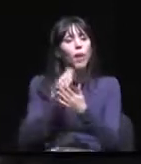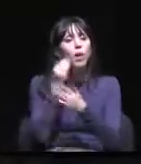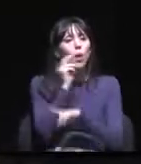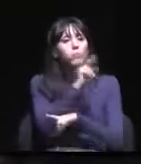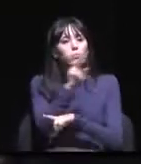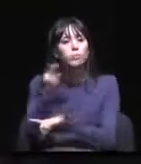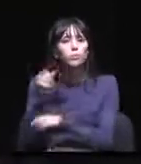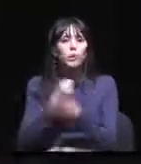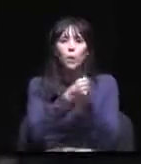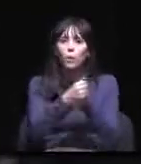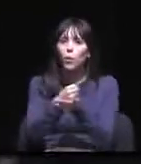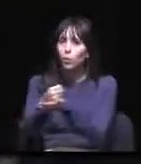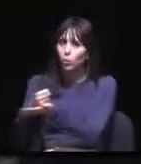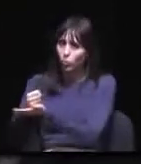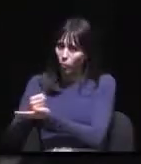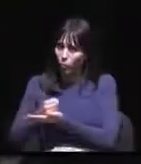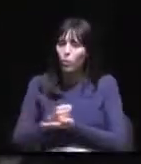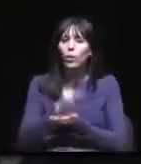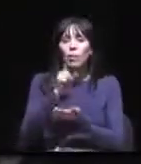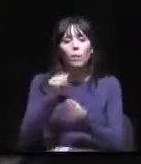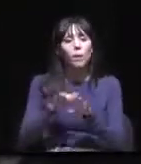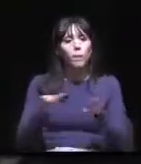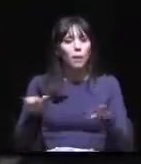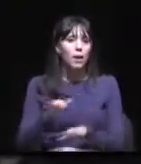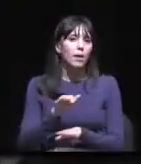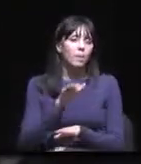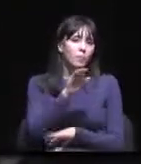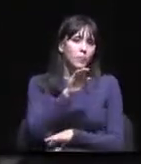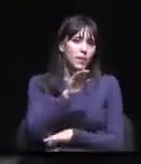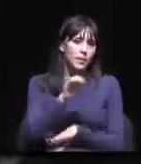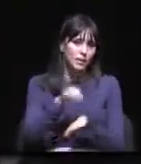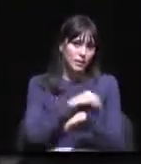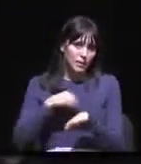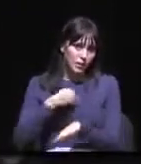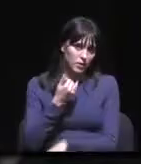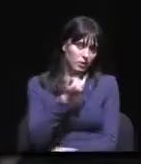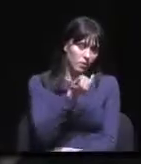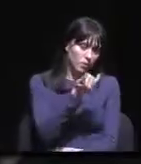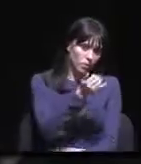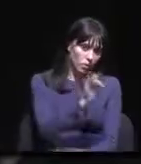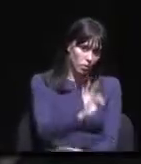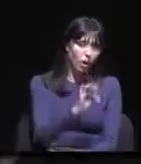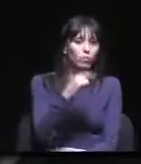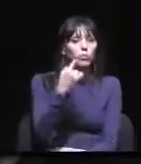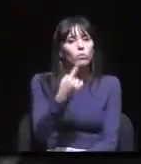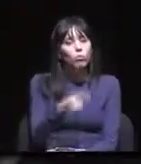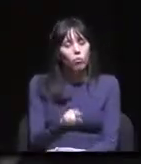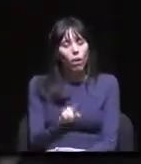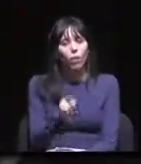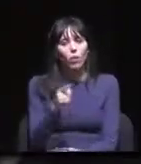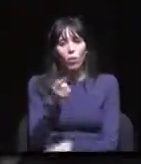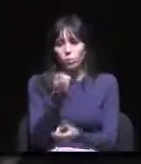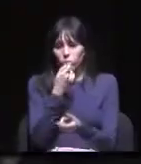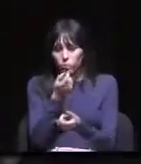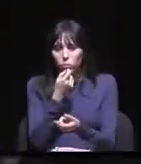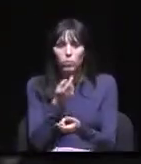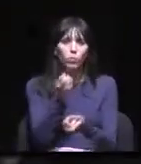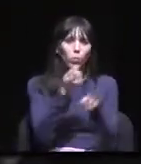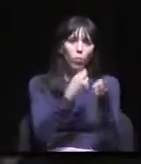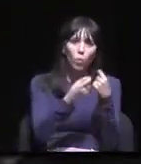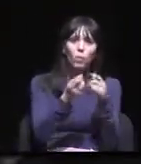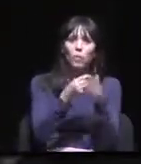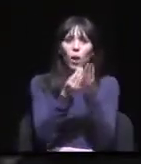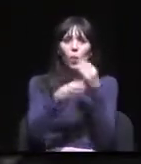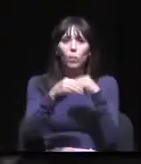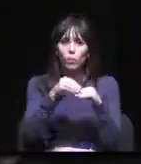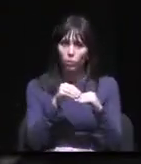domiciliários integrados, implementação de um balcão SNS 24, com participação de medicamentos na compra da farmácia para os beneficiários de complemento solidário